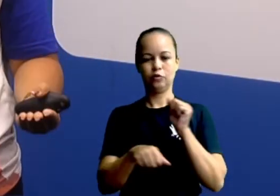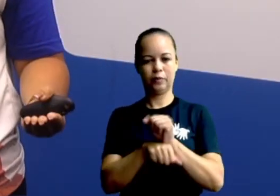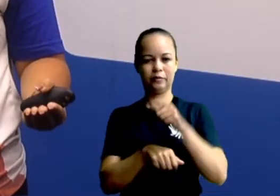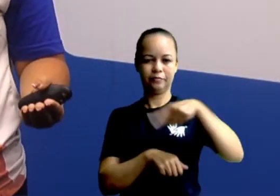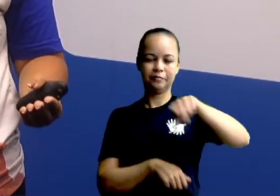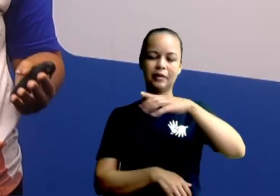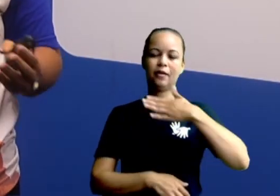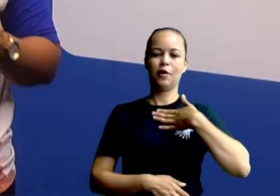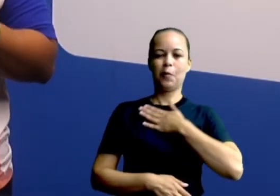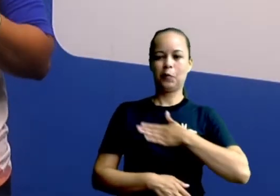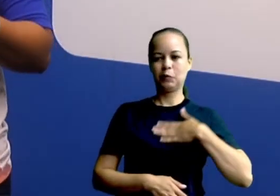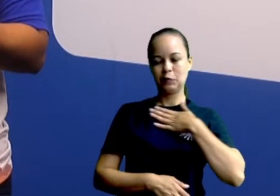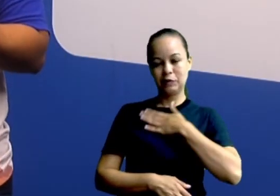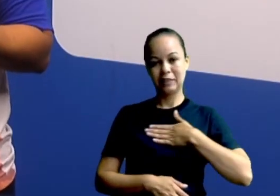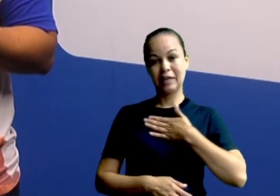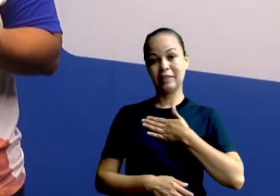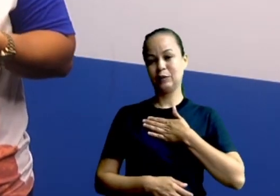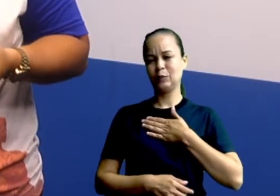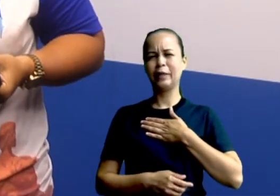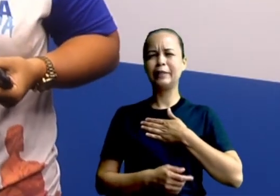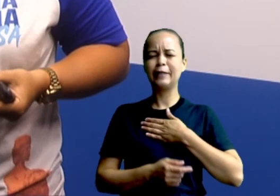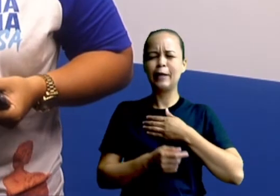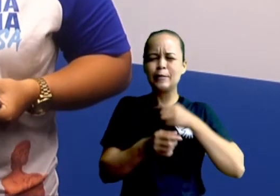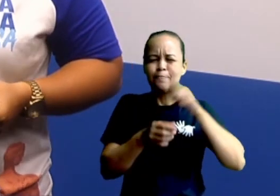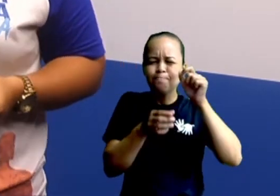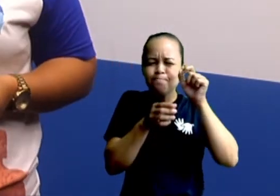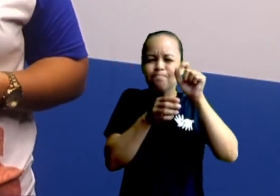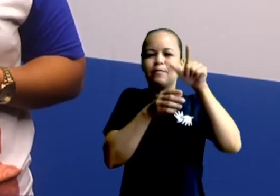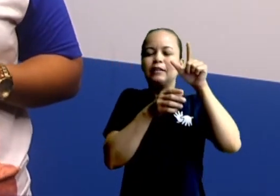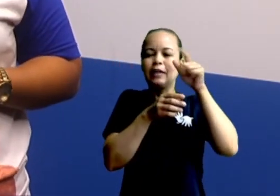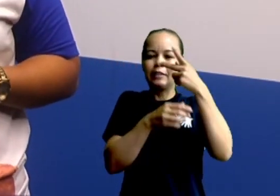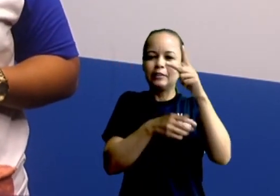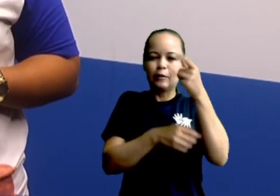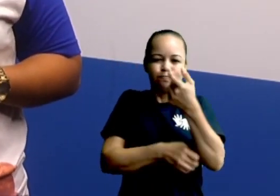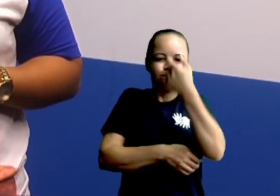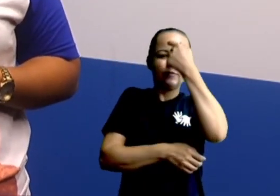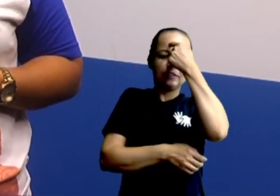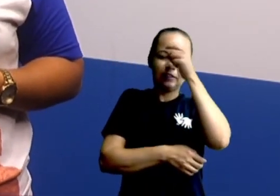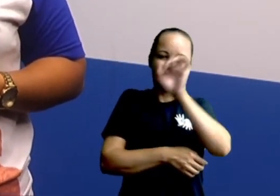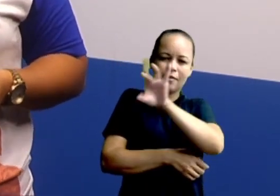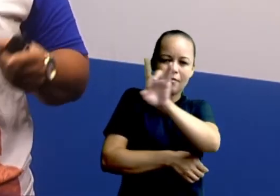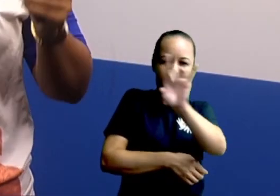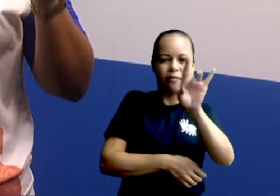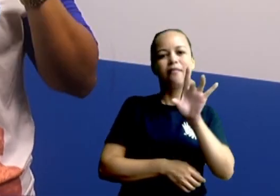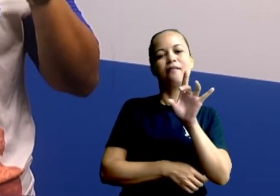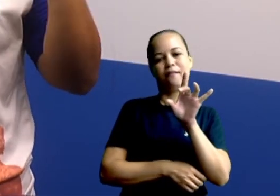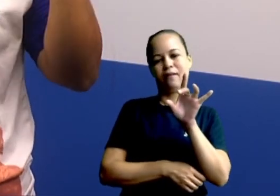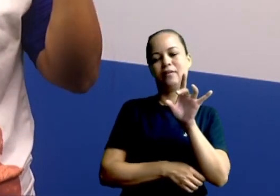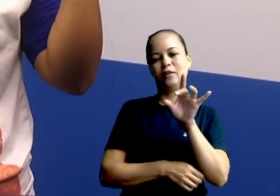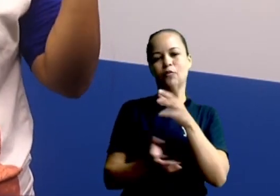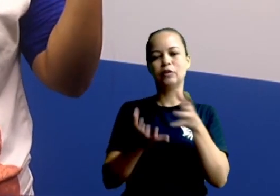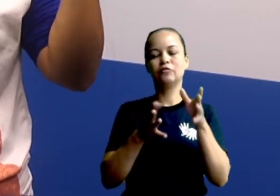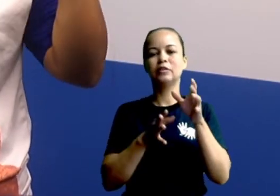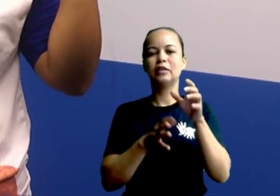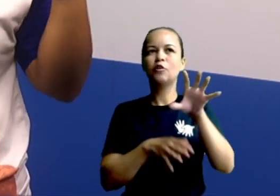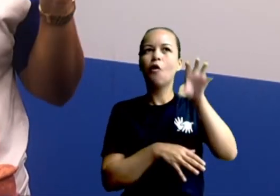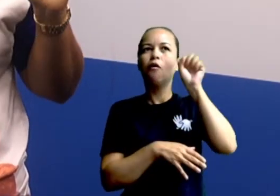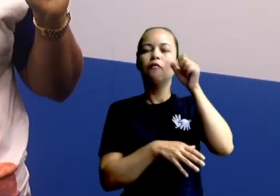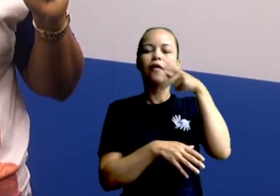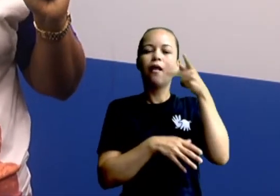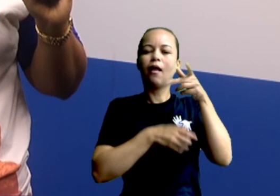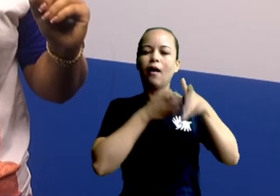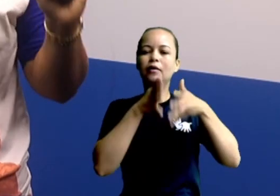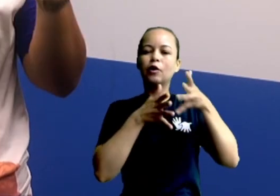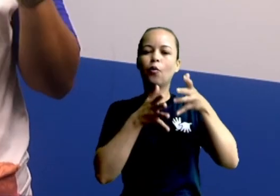tenham gostado. Espero que tenham plantado aí uma sementinha na consciência de vocês, certo? Então, quando vocês ouvirem falar em Dia da